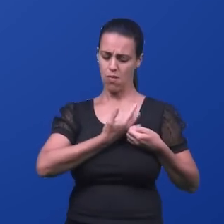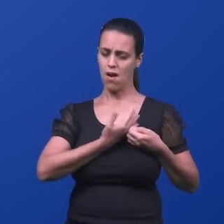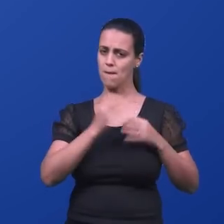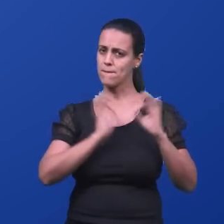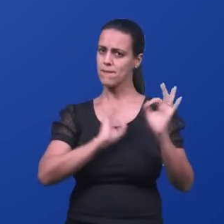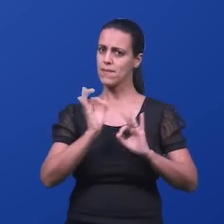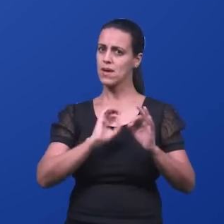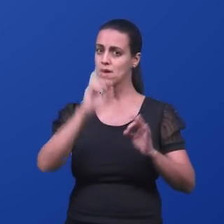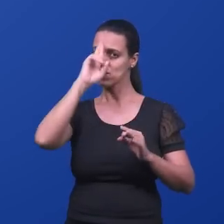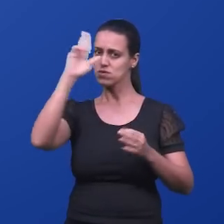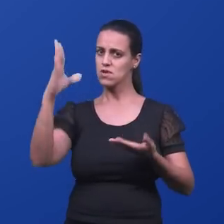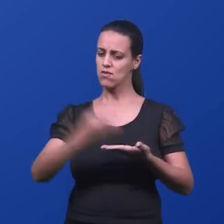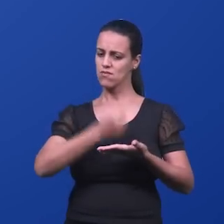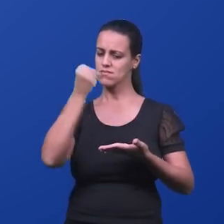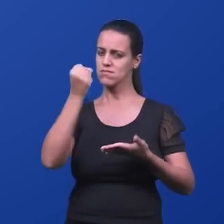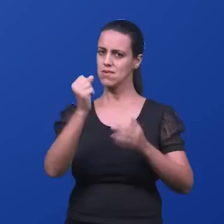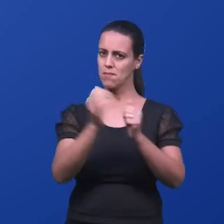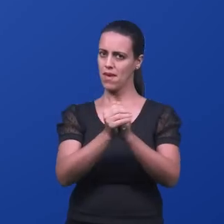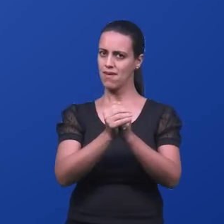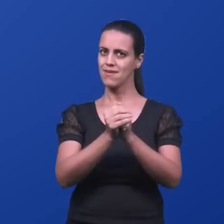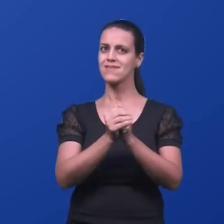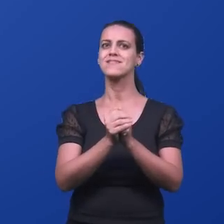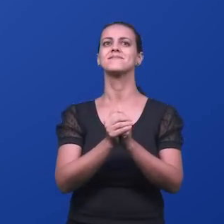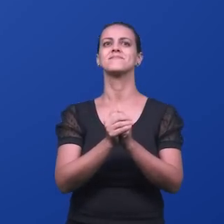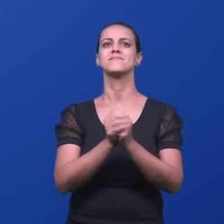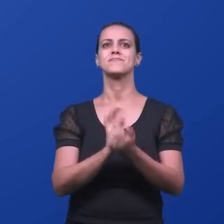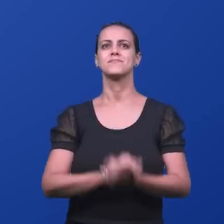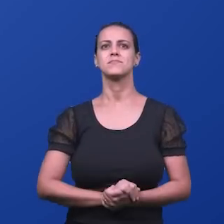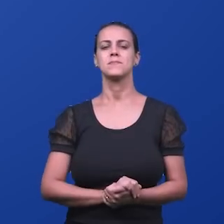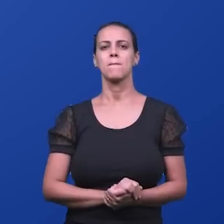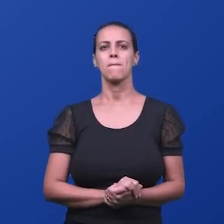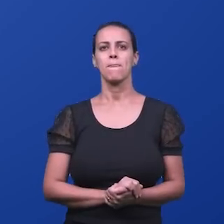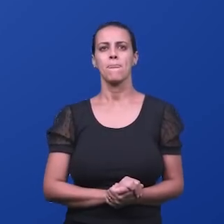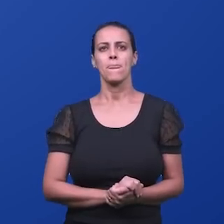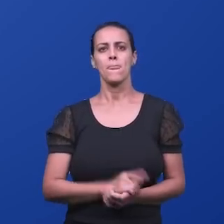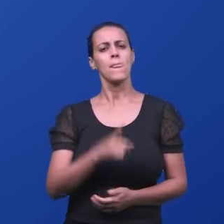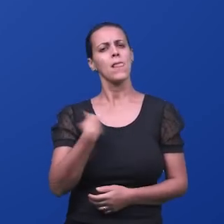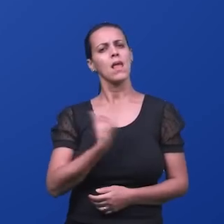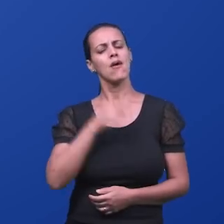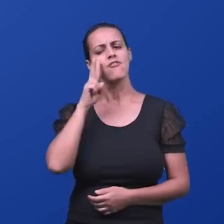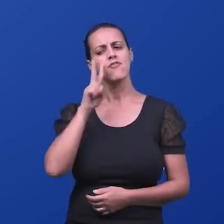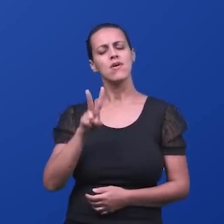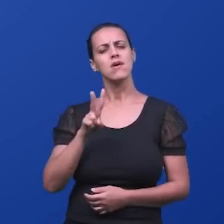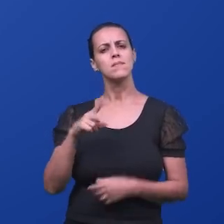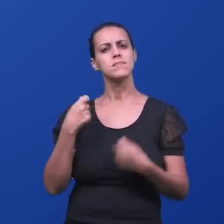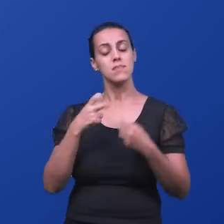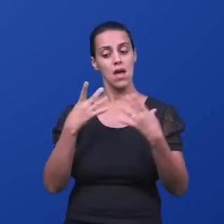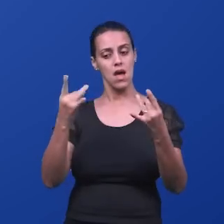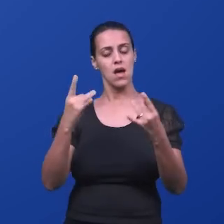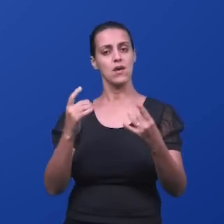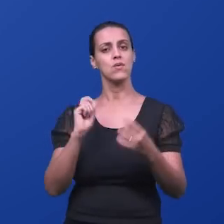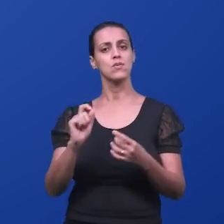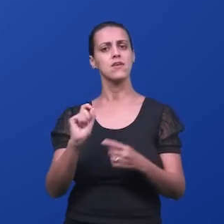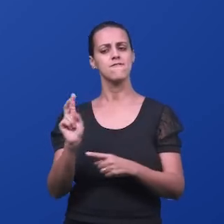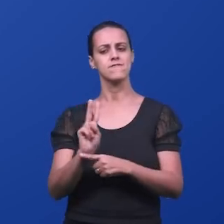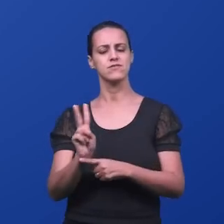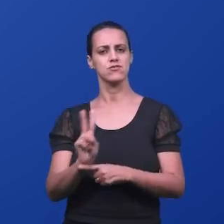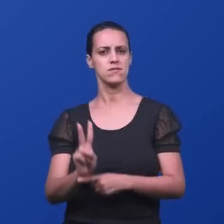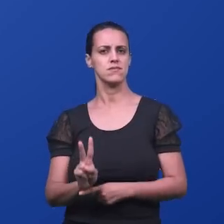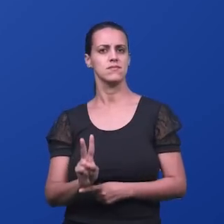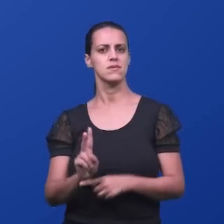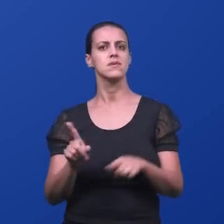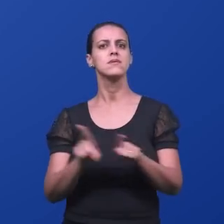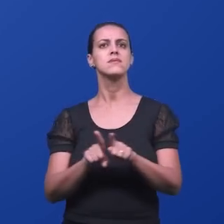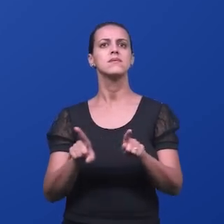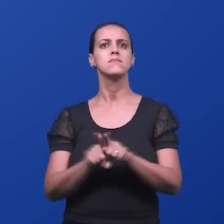virá buscá-la. Amém, irmãos? Nós vemos uma advertência quanto à vigilância. E também vemos